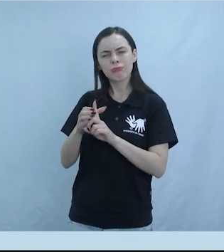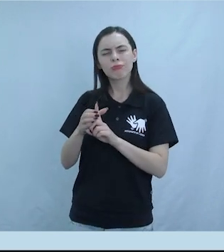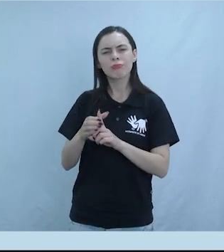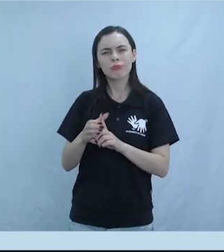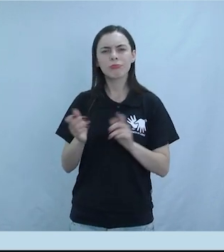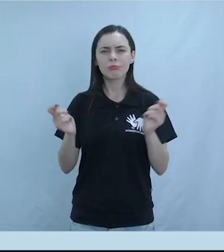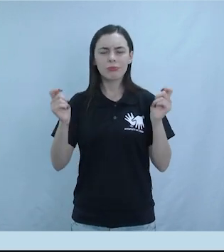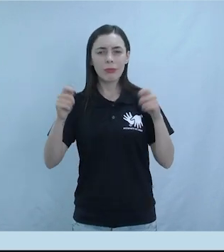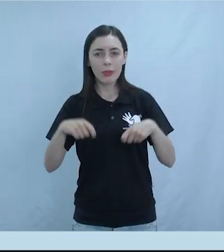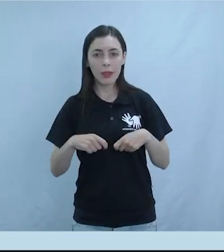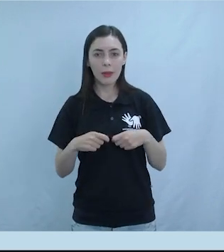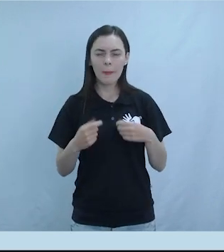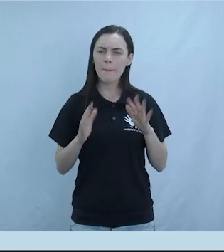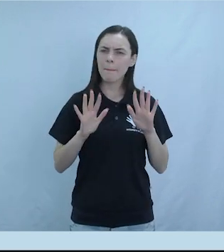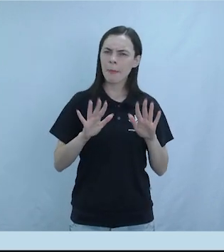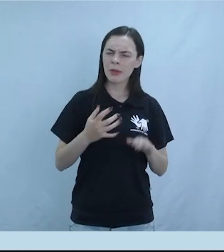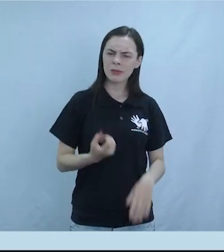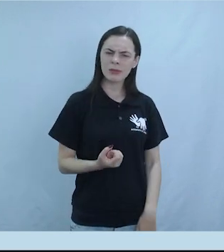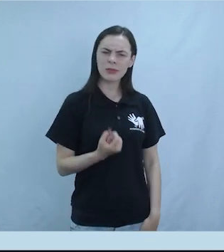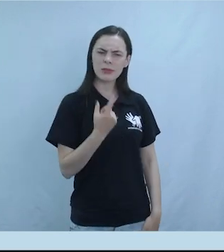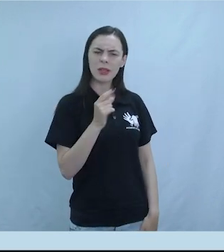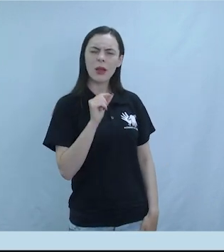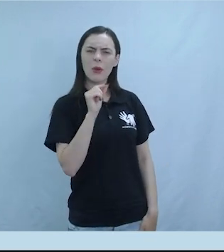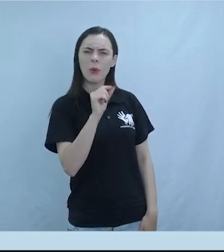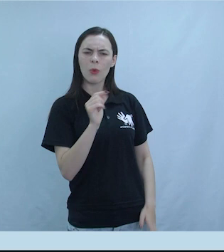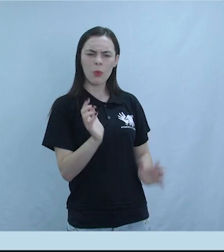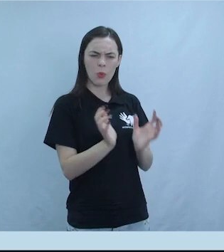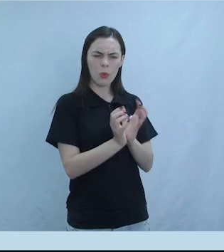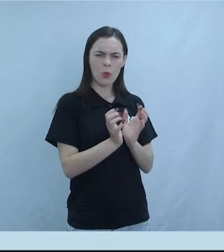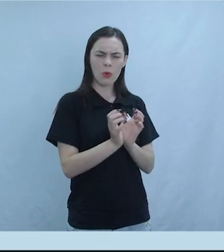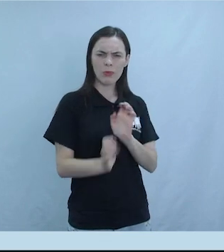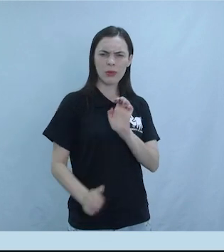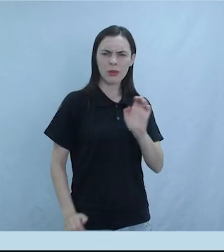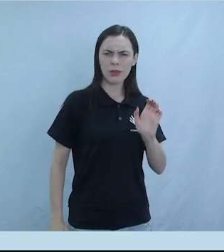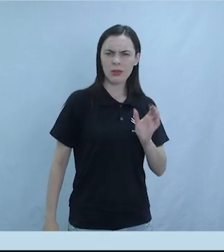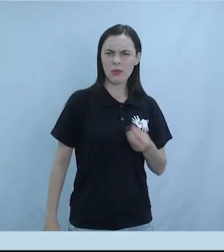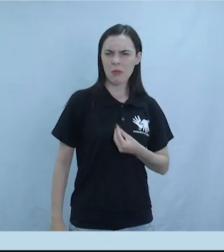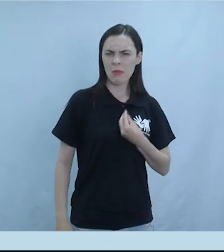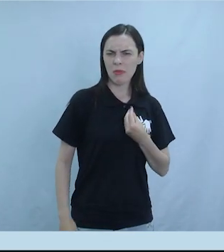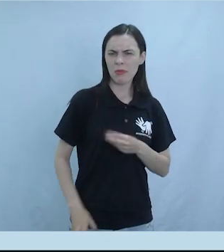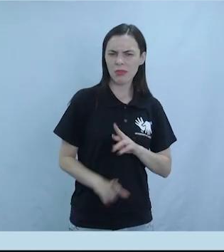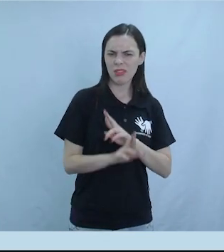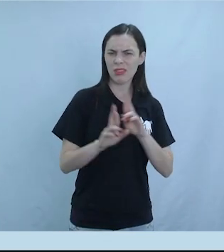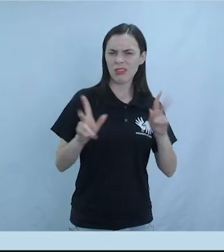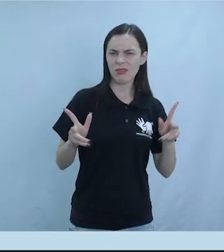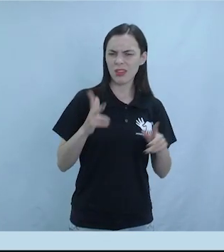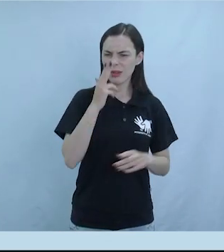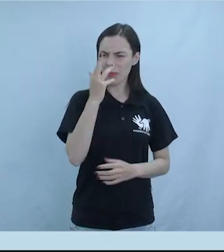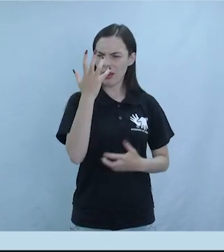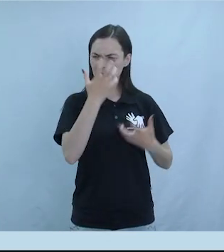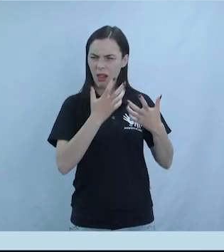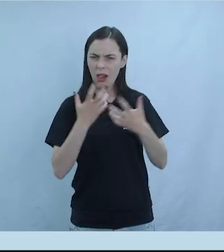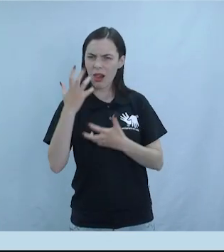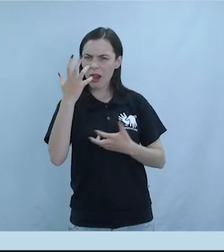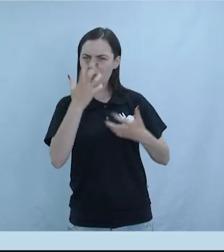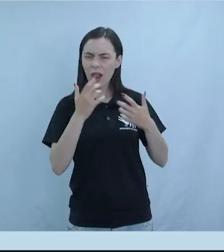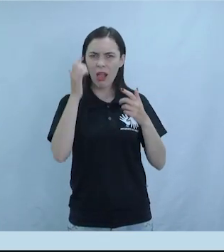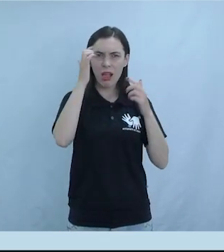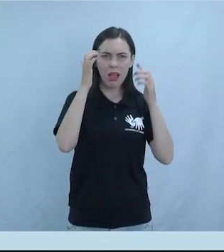dos destros. Só estranhavam como os canhotos tinham uma vida interior cheia de